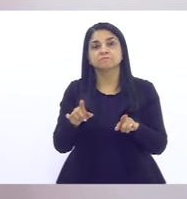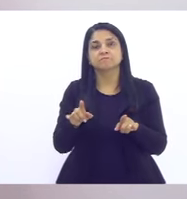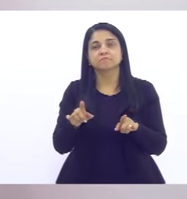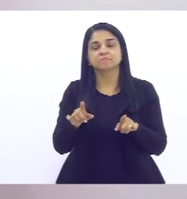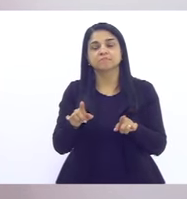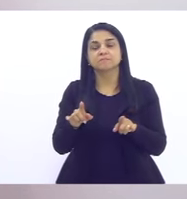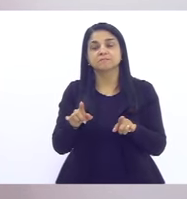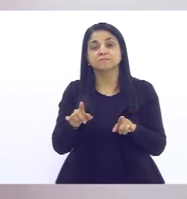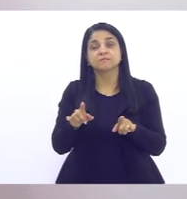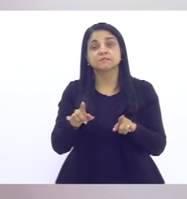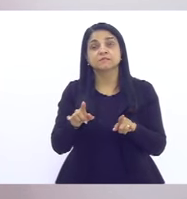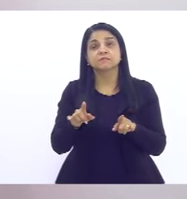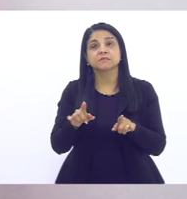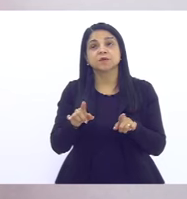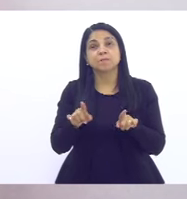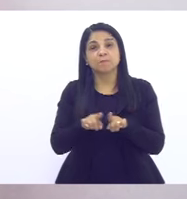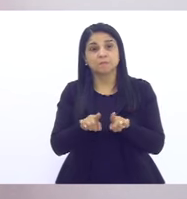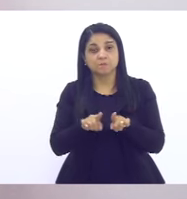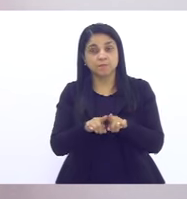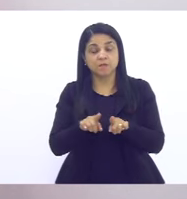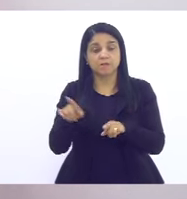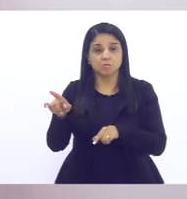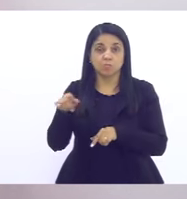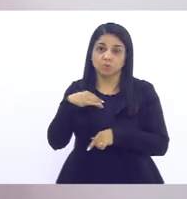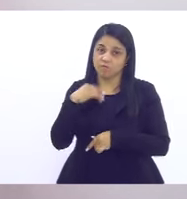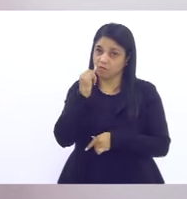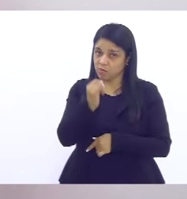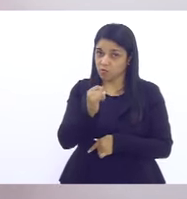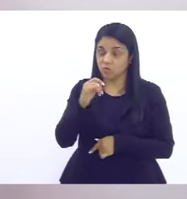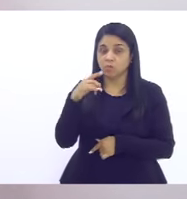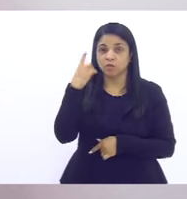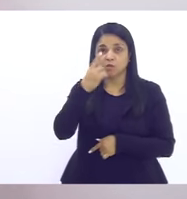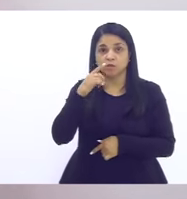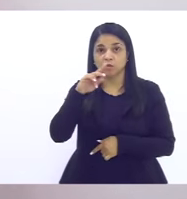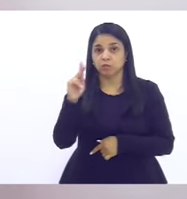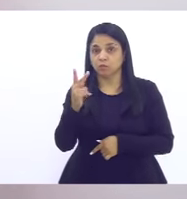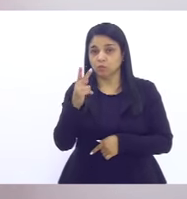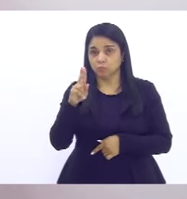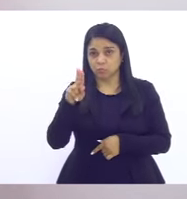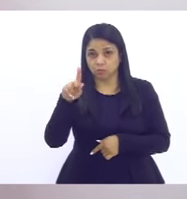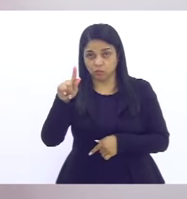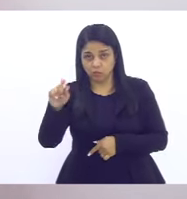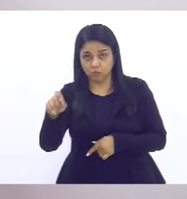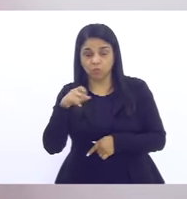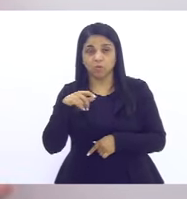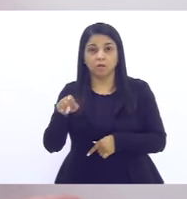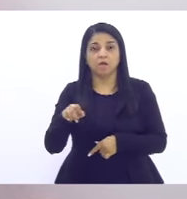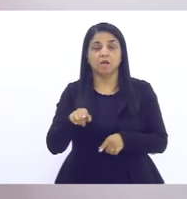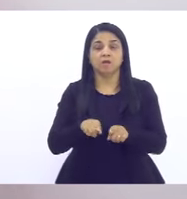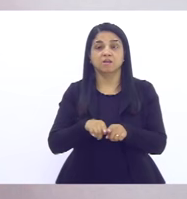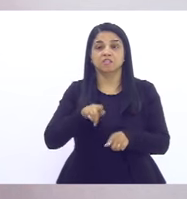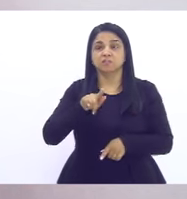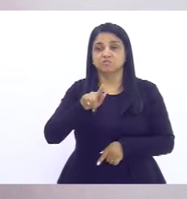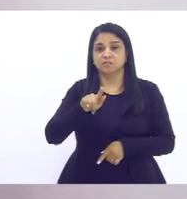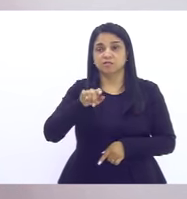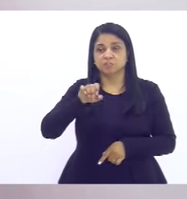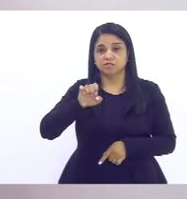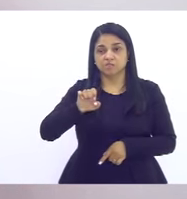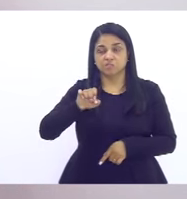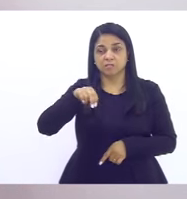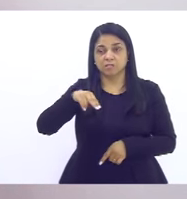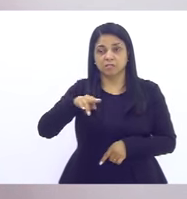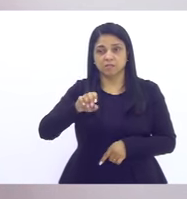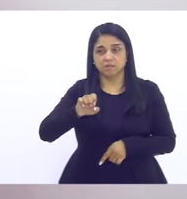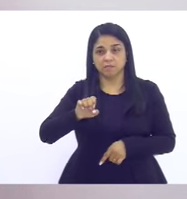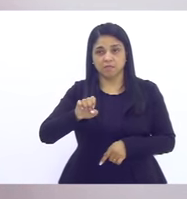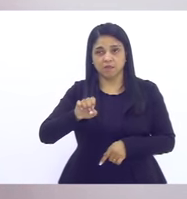questão pontuada, né, pelo Hugo Leal, de que a Genersa, a nossa agência reguladora, só